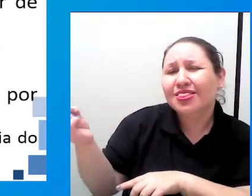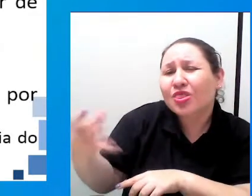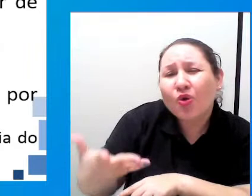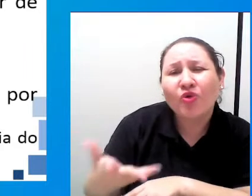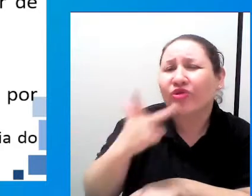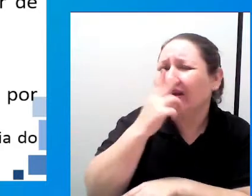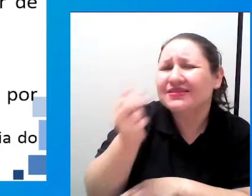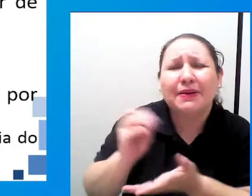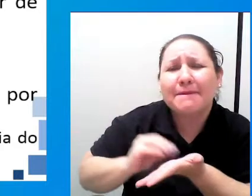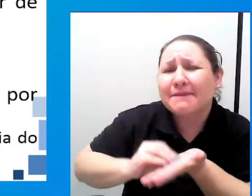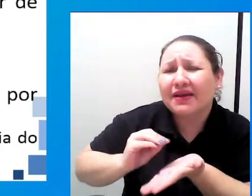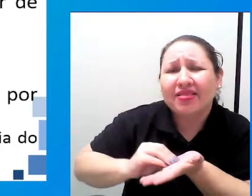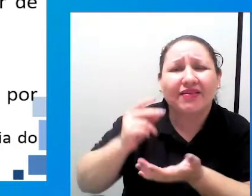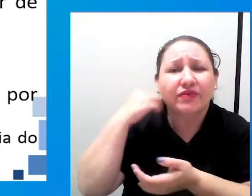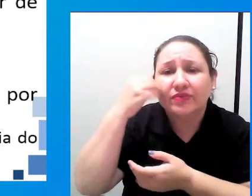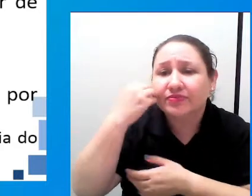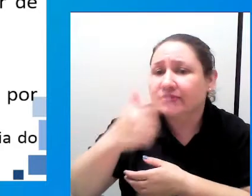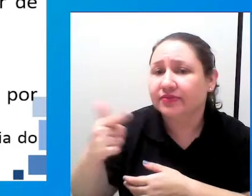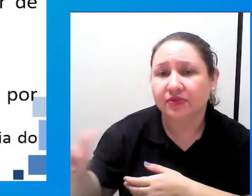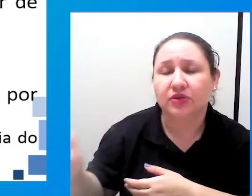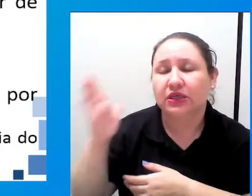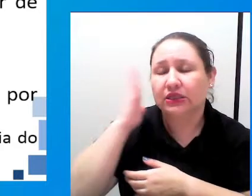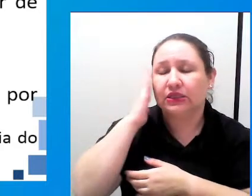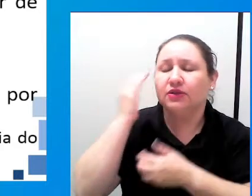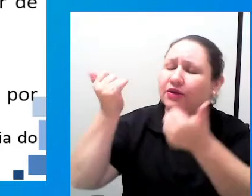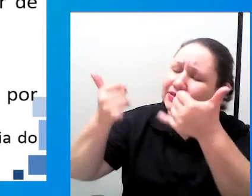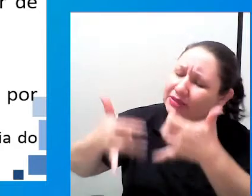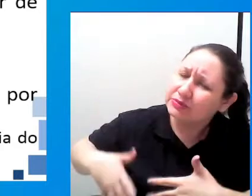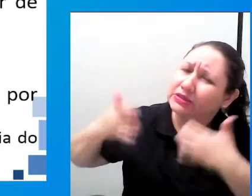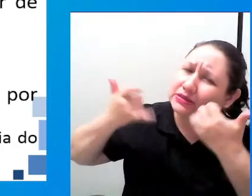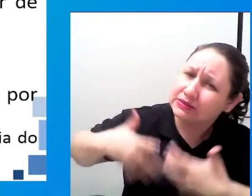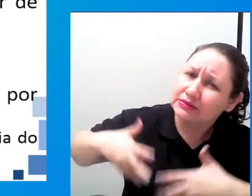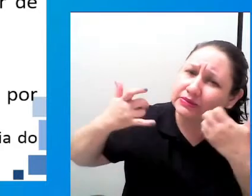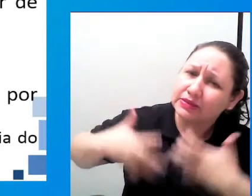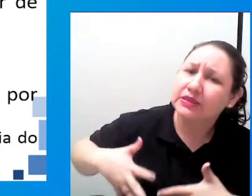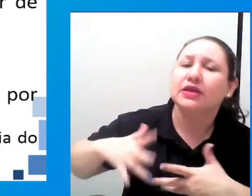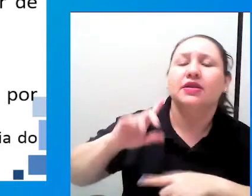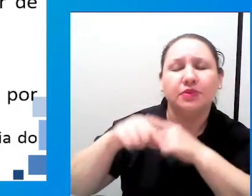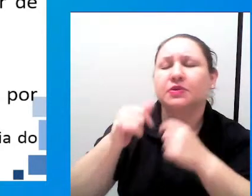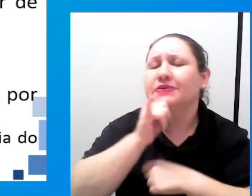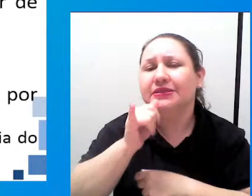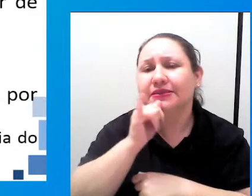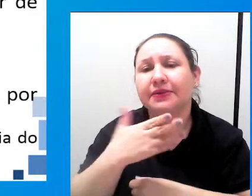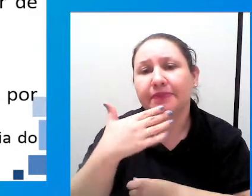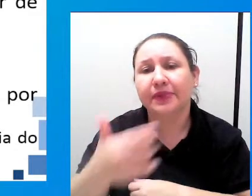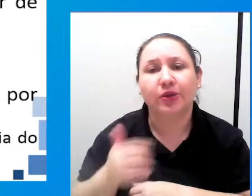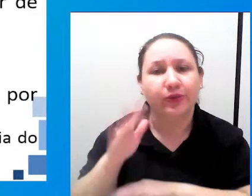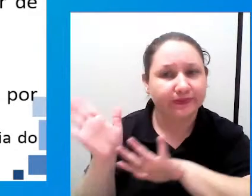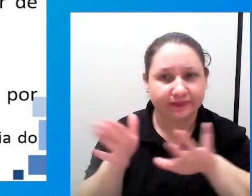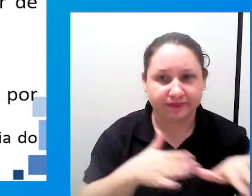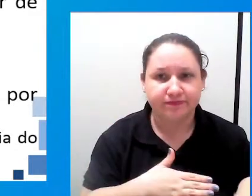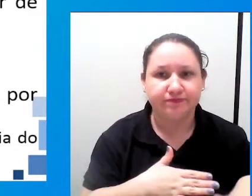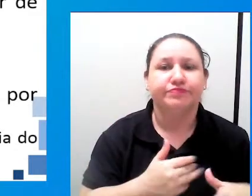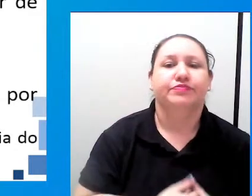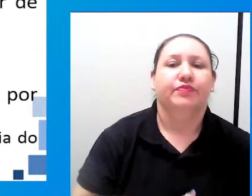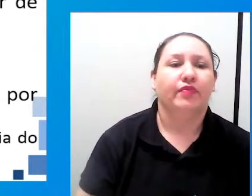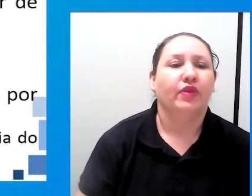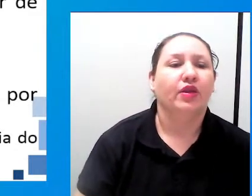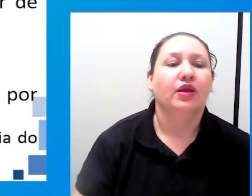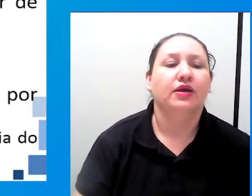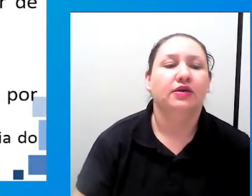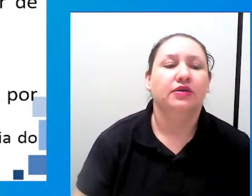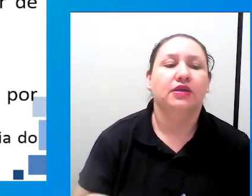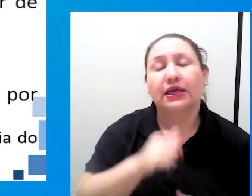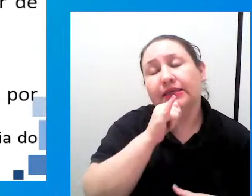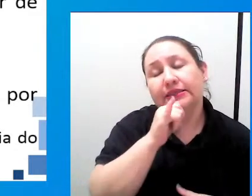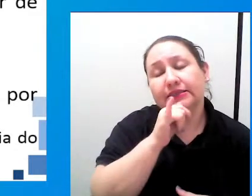podem extensionar, seja fazendo, daqui a pouco eu vou dar uns exemplos que a gente executou, né? Mas seja, por exemplo, essa de